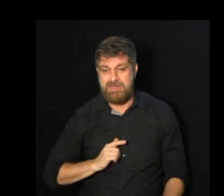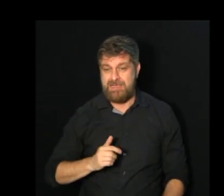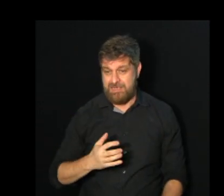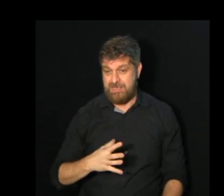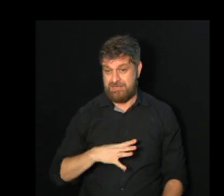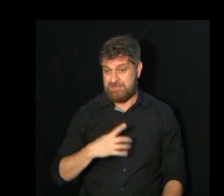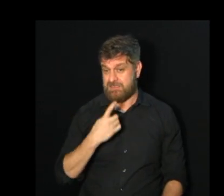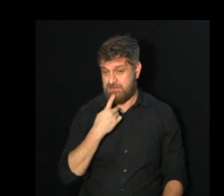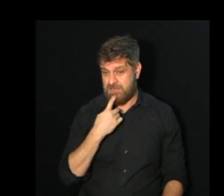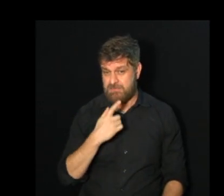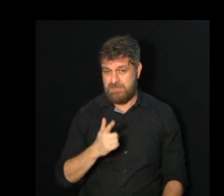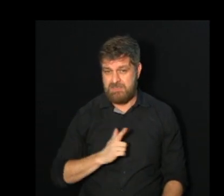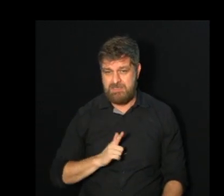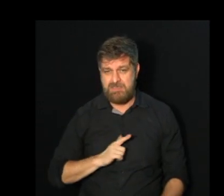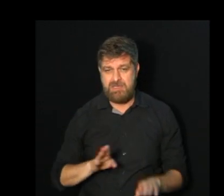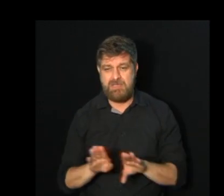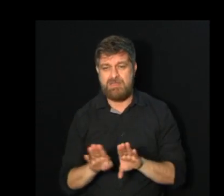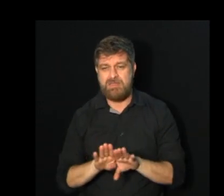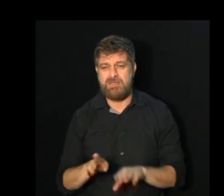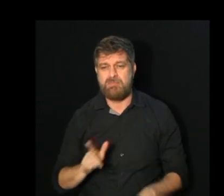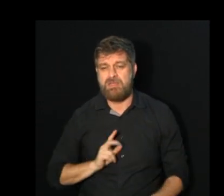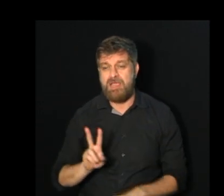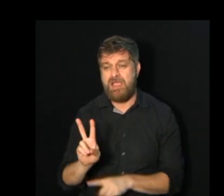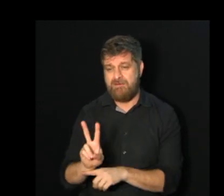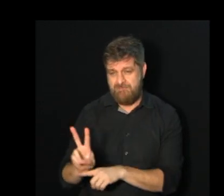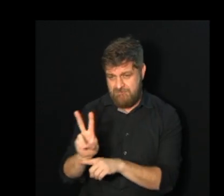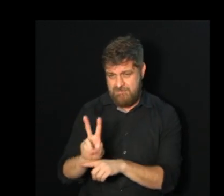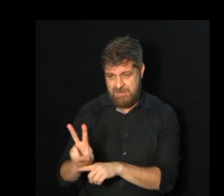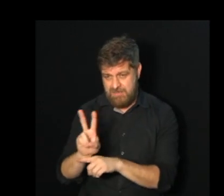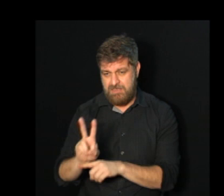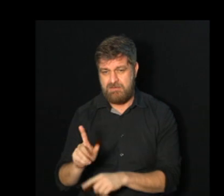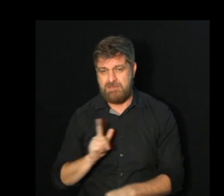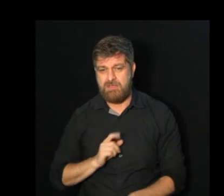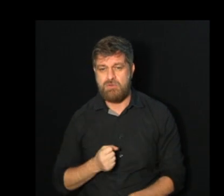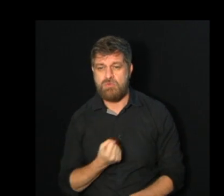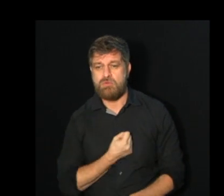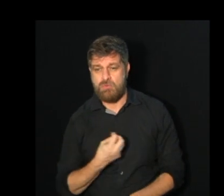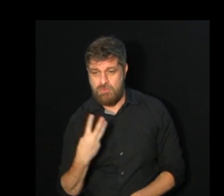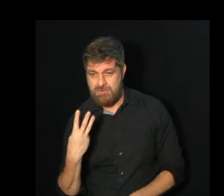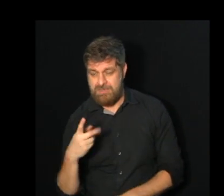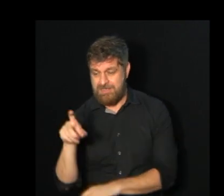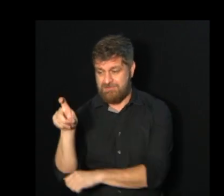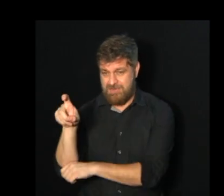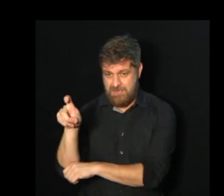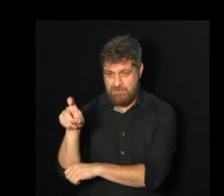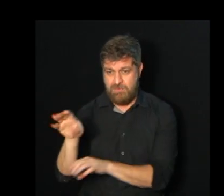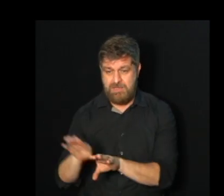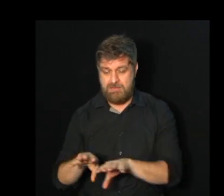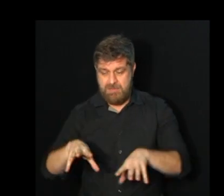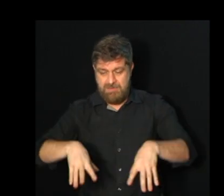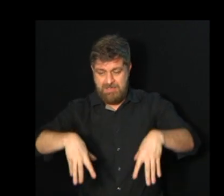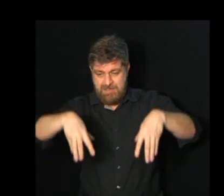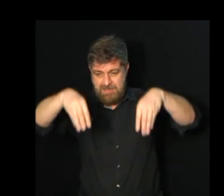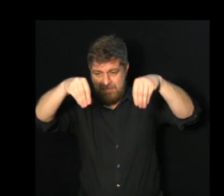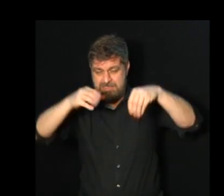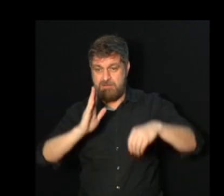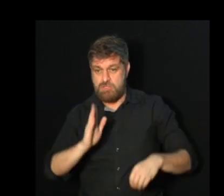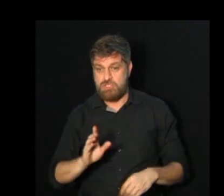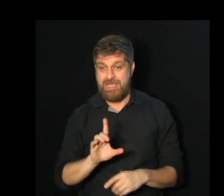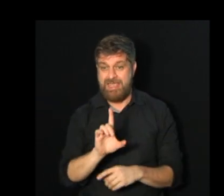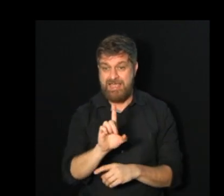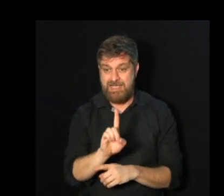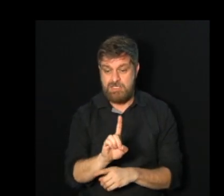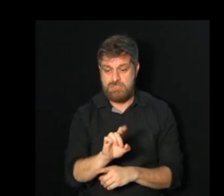Campinas. Nós temos uma na sede de Valinhos, número 2, número 3 no Cambuí, no Castelo, que já é digital,